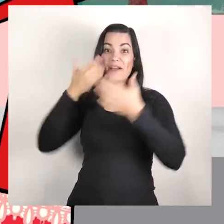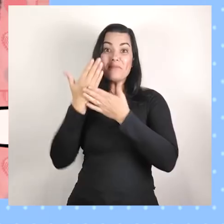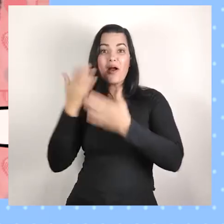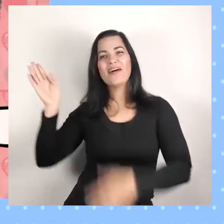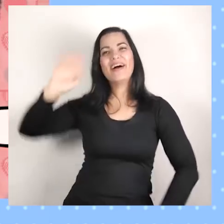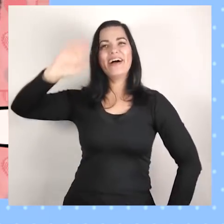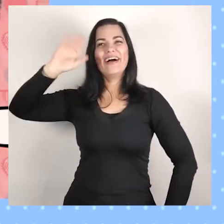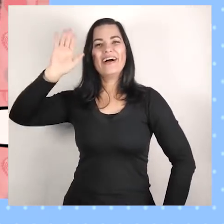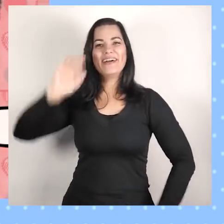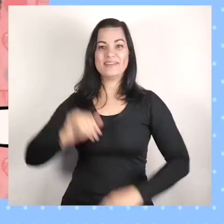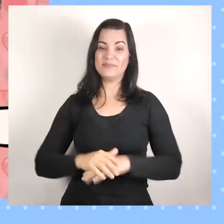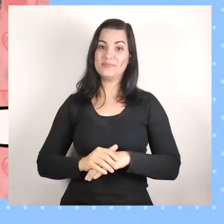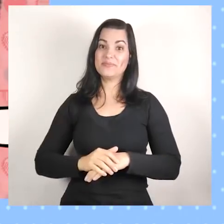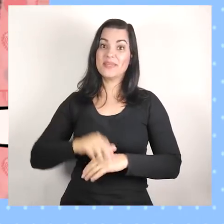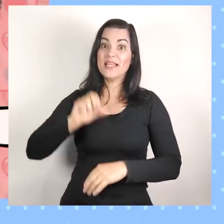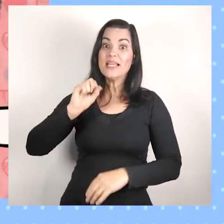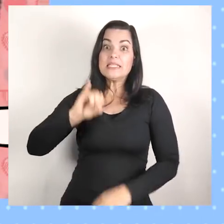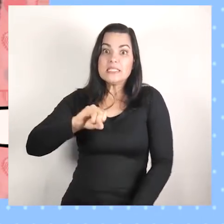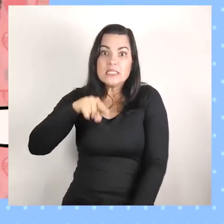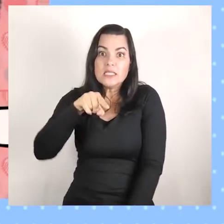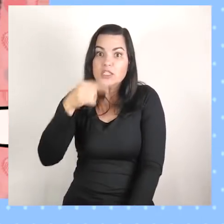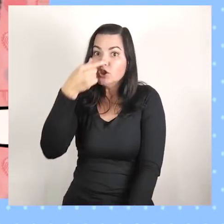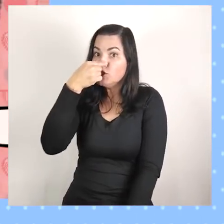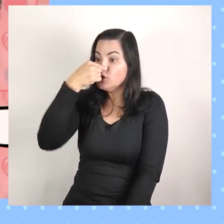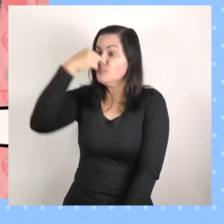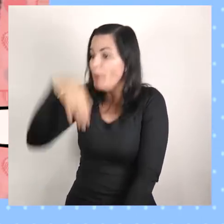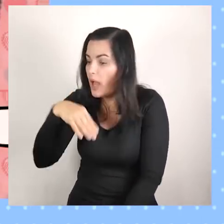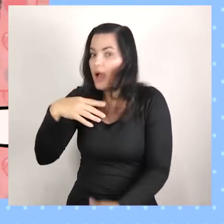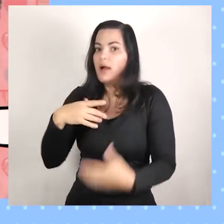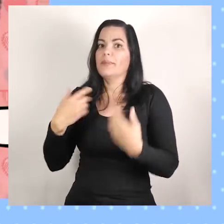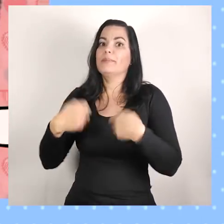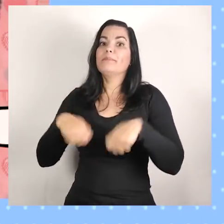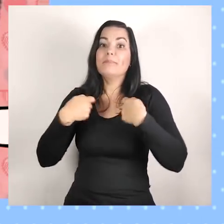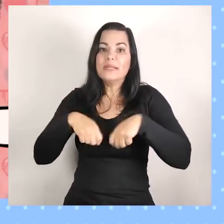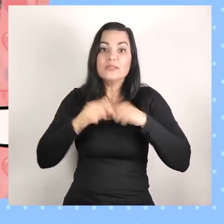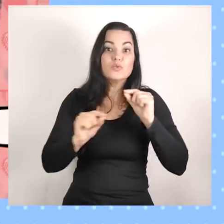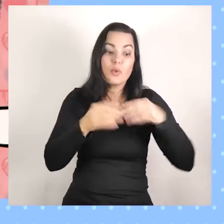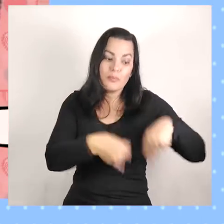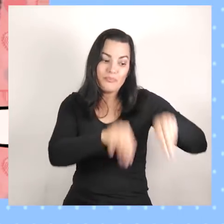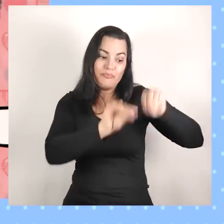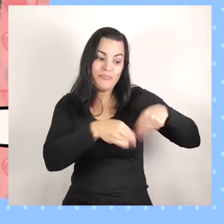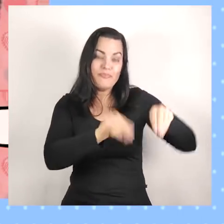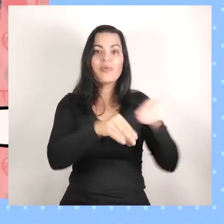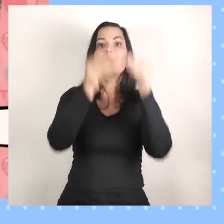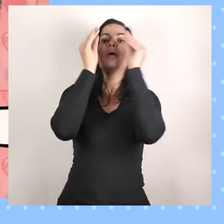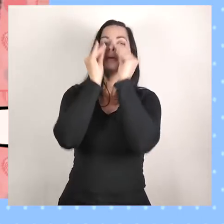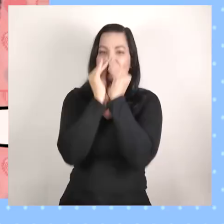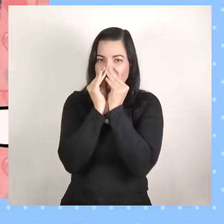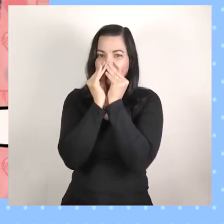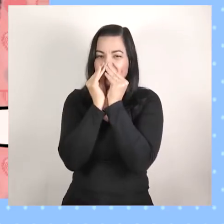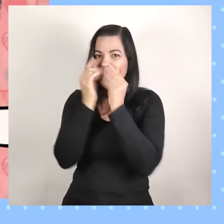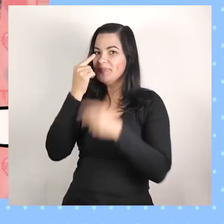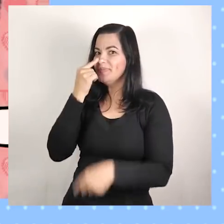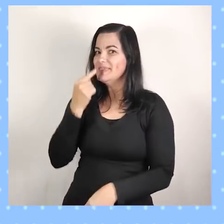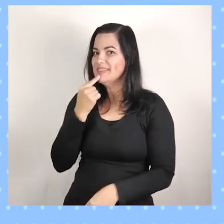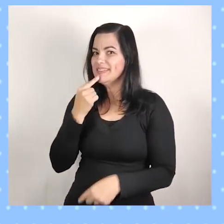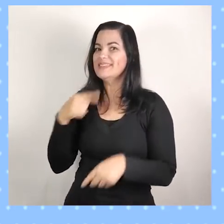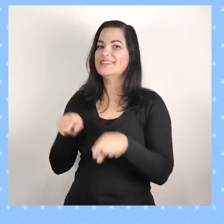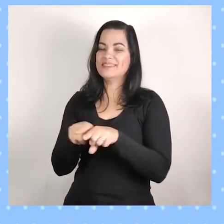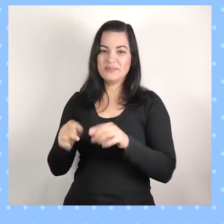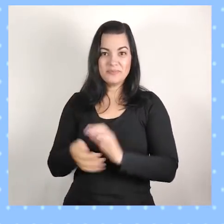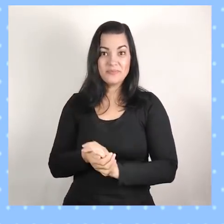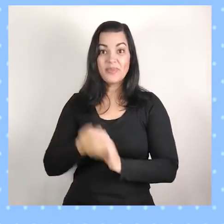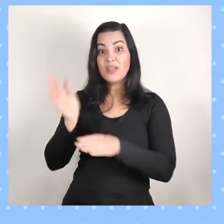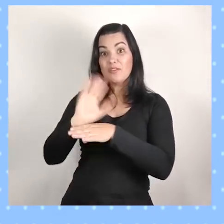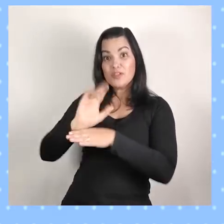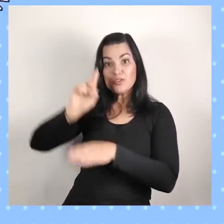amamos. E se formos espirrar, ai, ai, ai, lenço na boca e no nariz. Ai, atchim, ai. No próximo vídeo